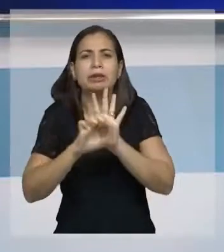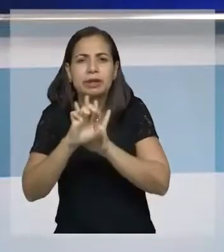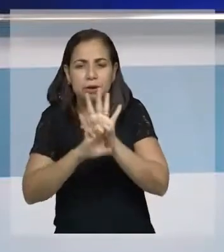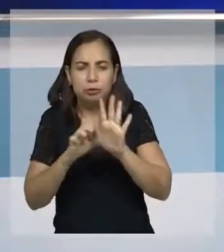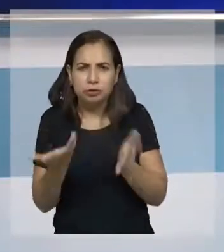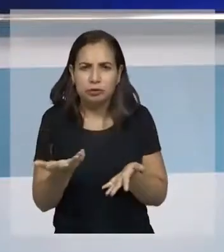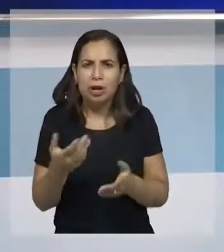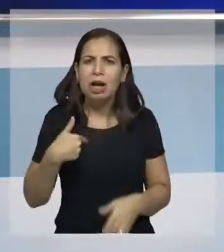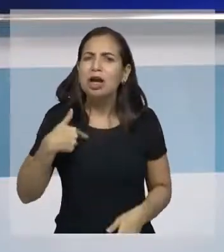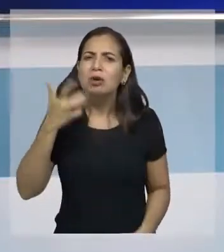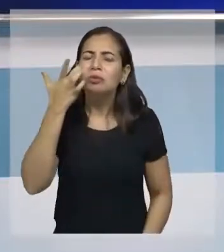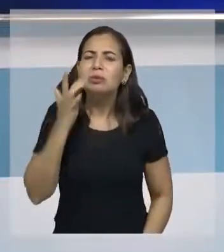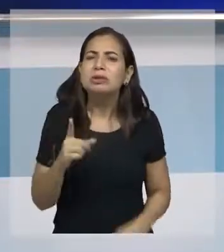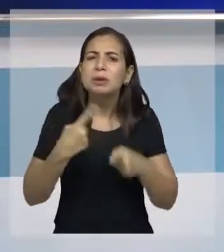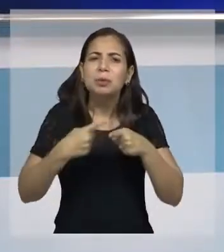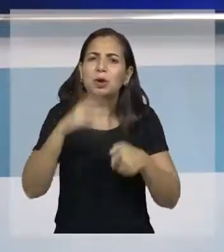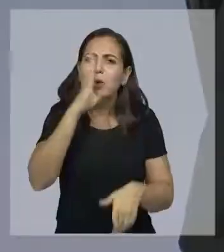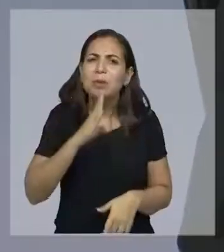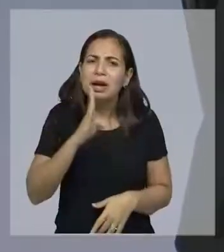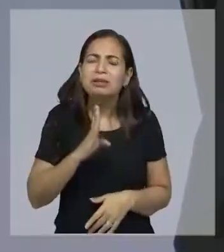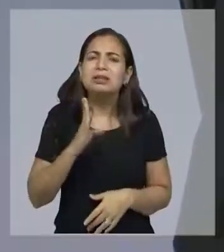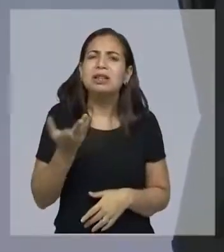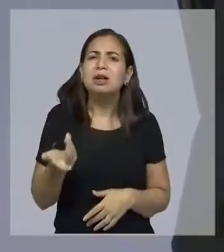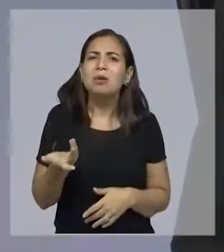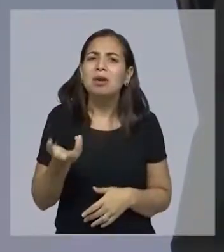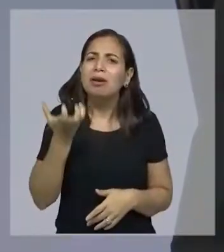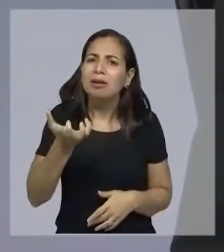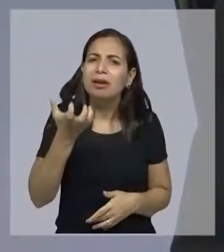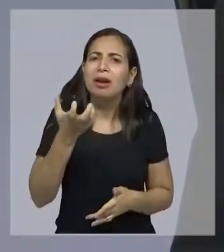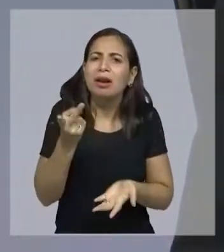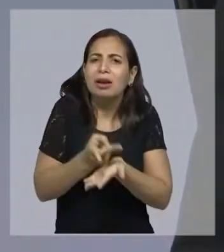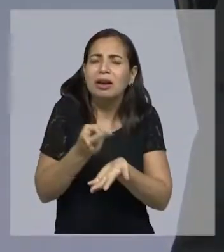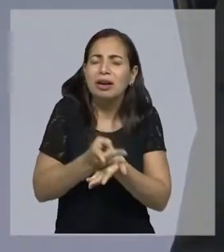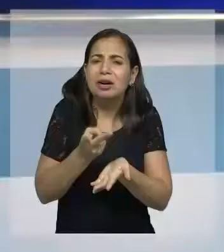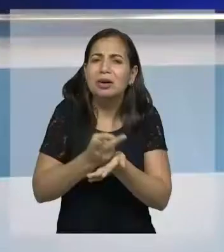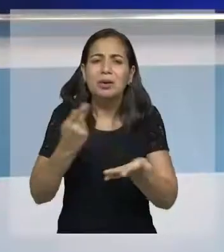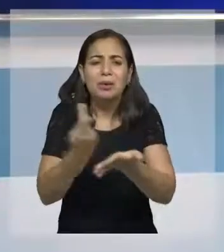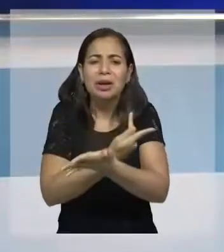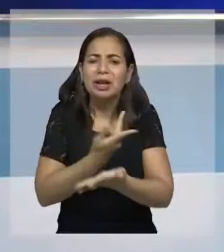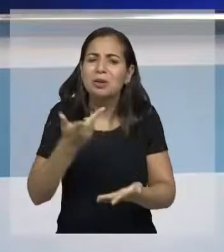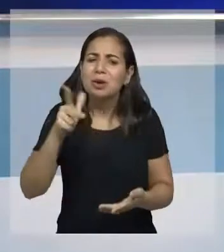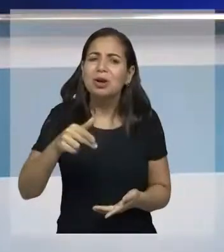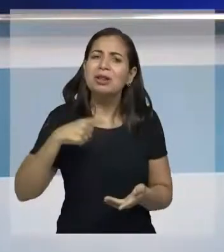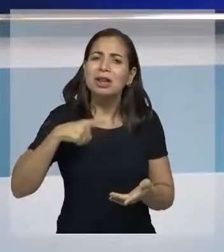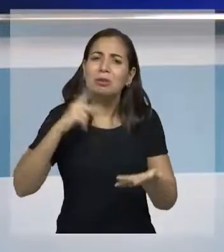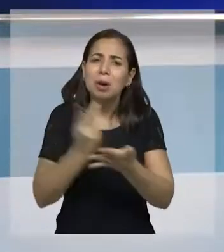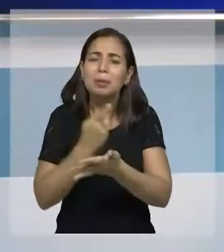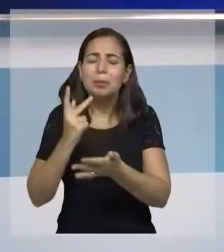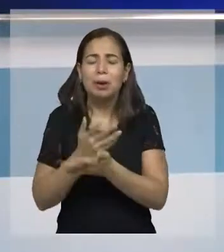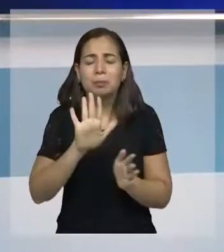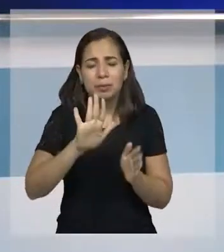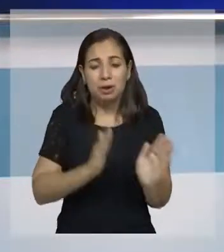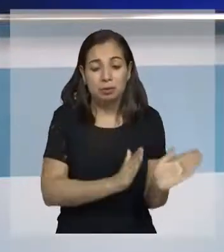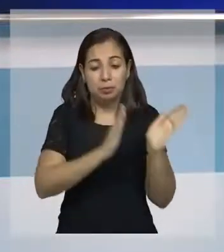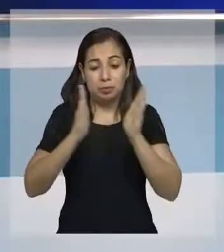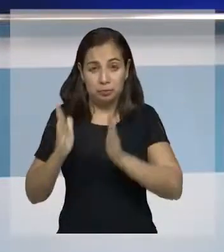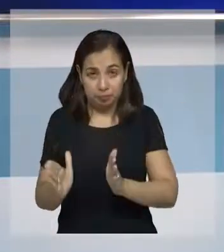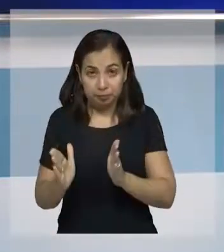insiste nesse erro que é tão grosseiro. No próximo bloco, a gente vai explicar,